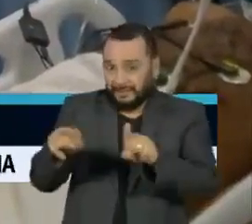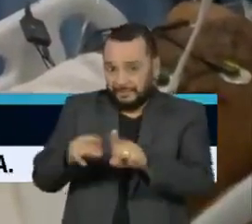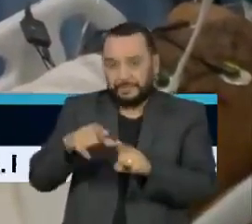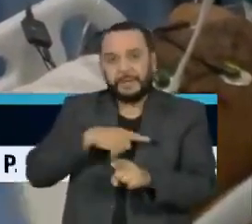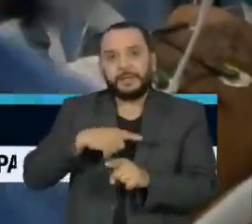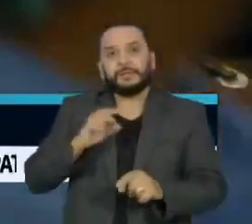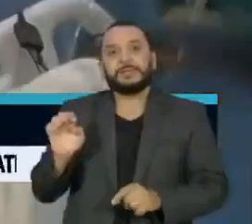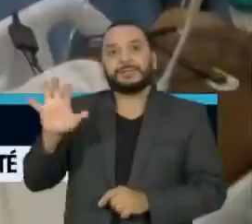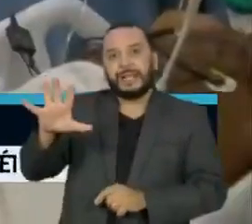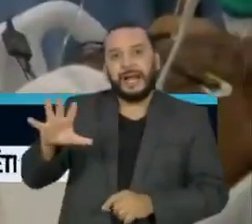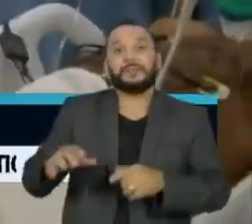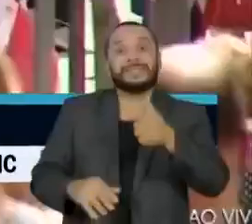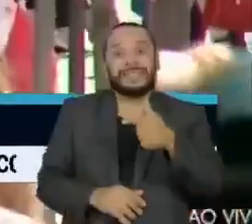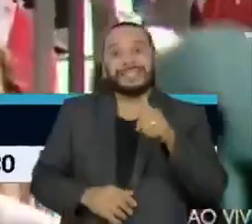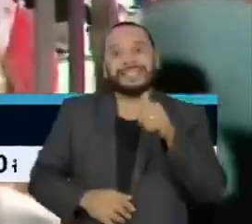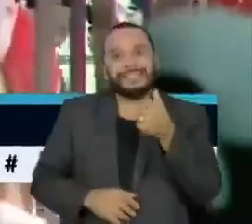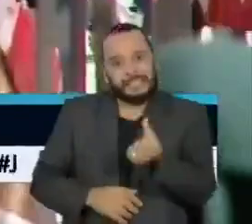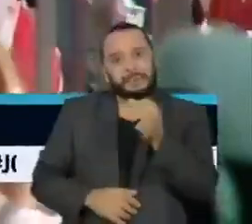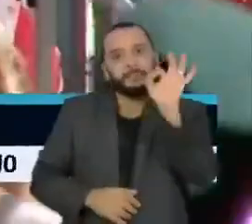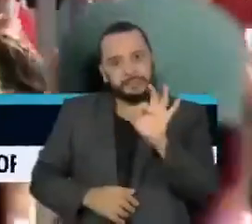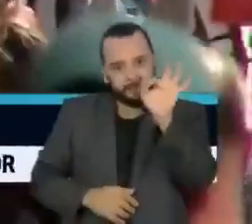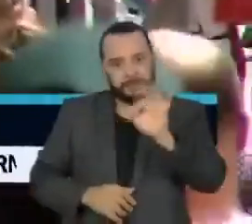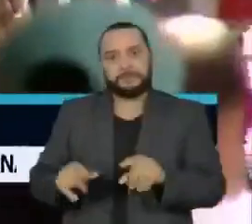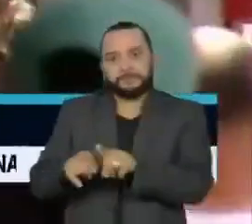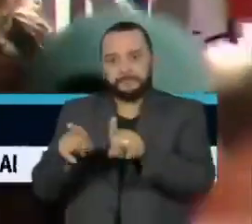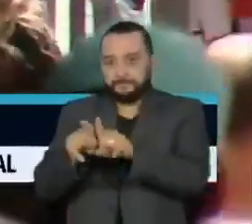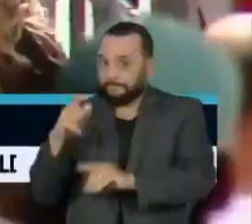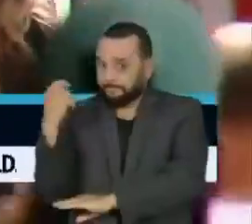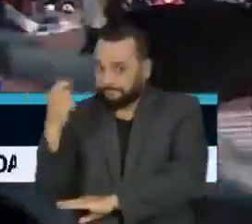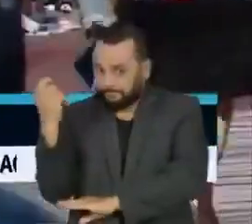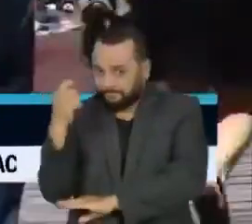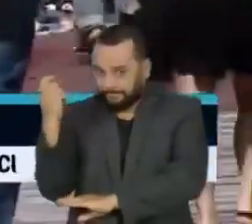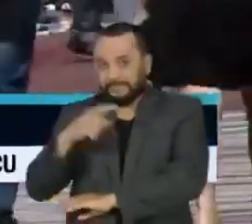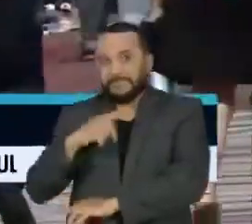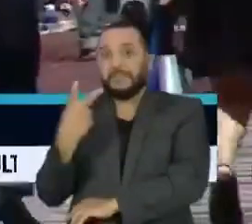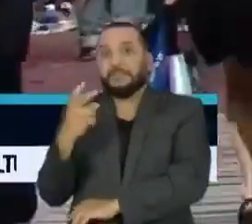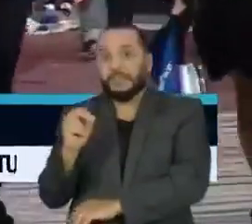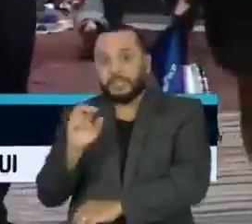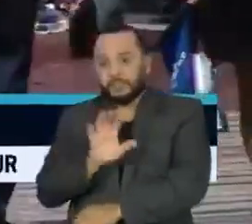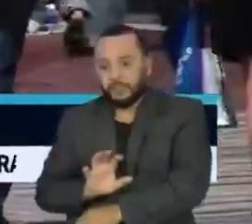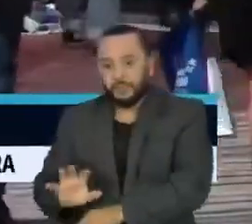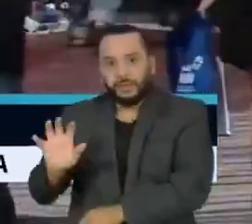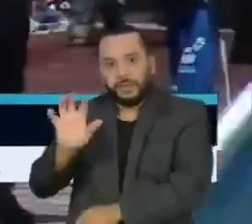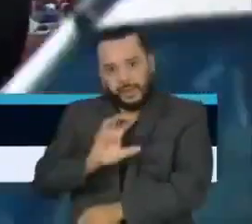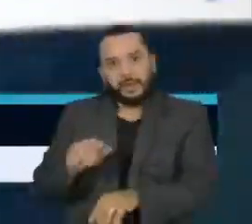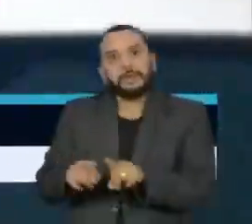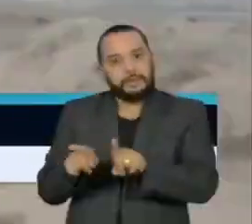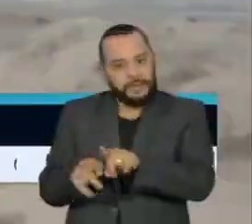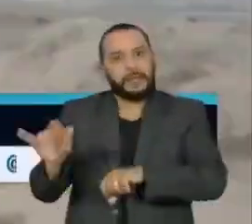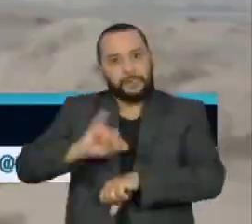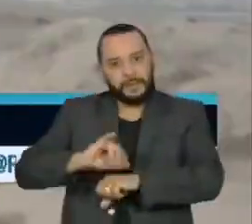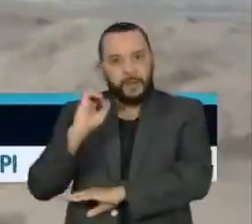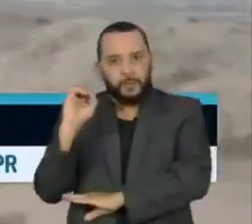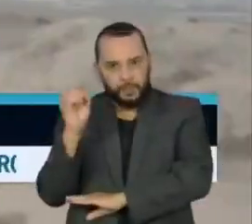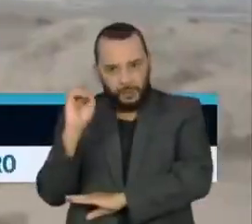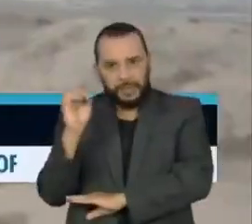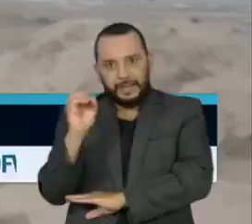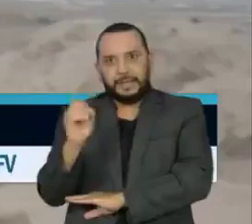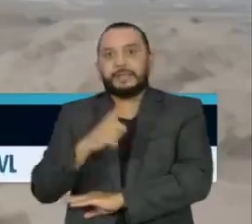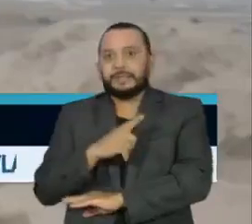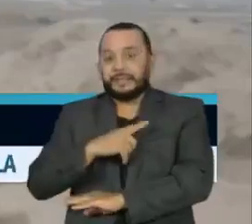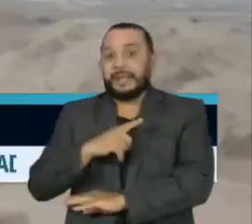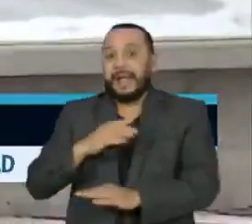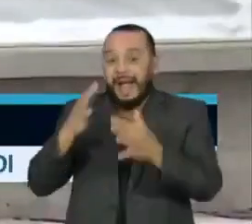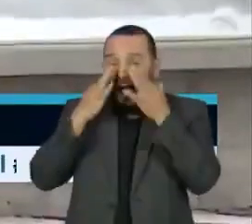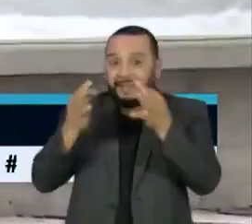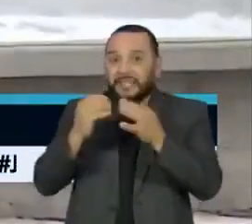ocupação é de 76%. No Rio Grande do Sul, 20 regiões do estado, entre elas a capital, Porto Alegre, seguirão em